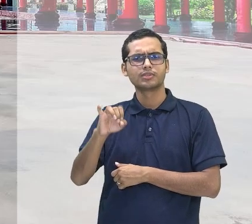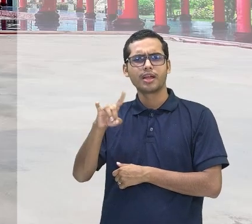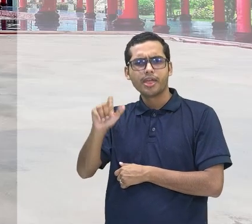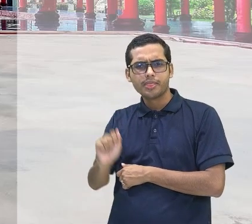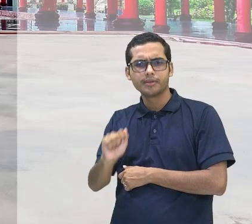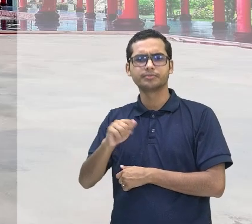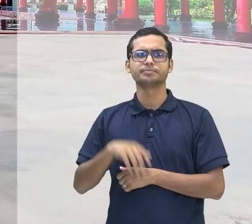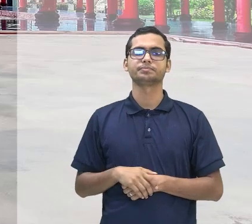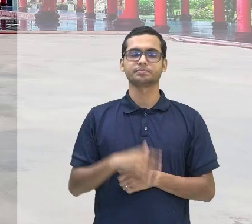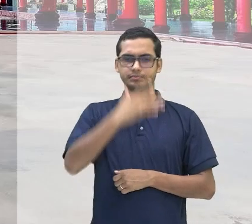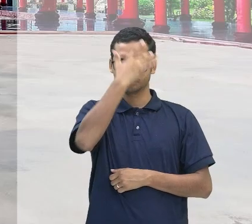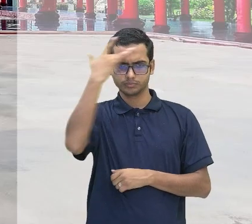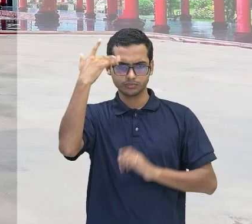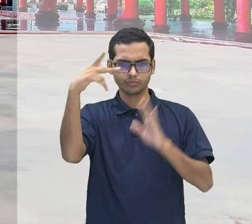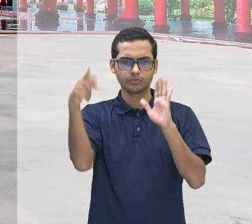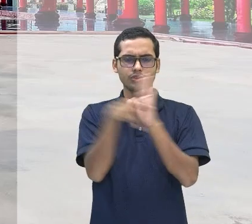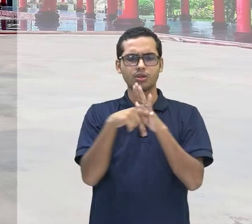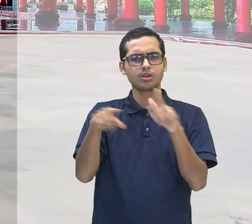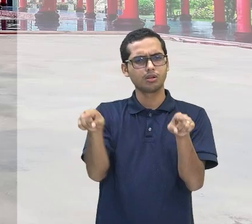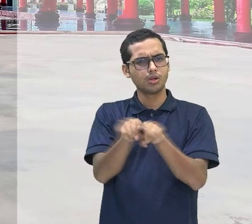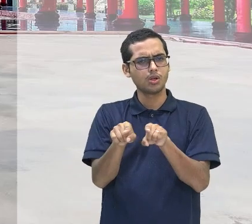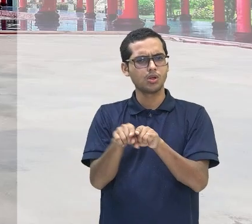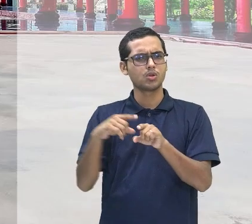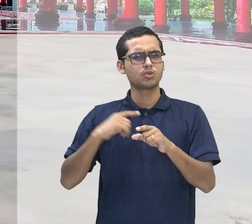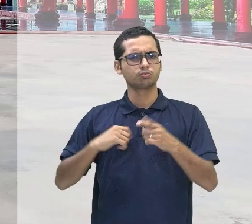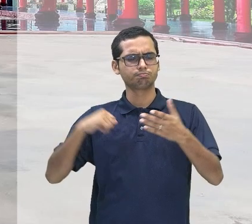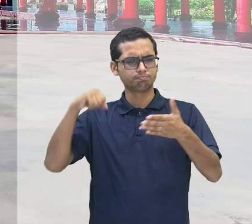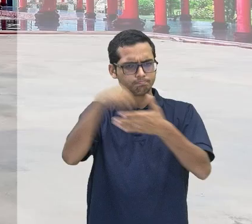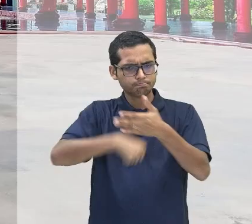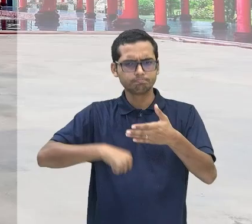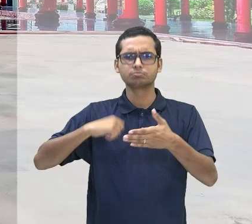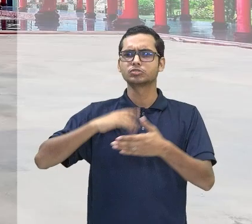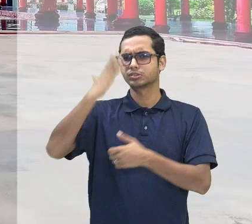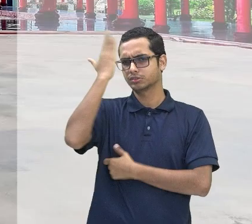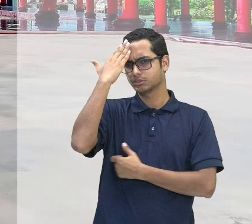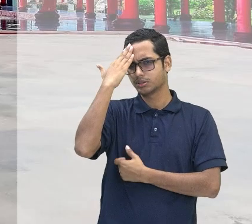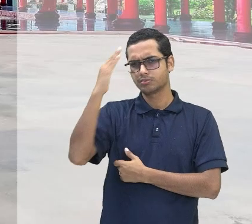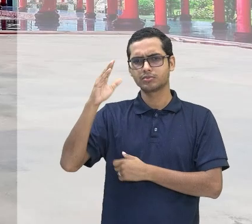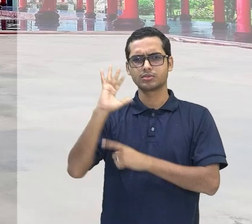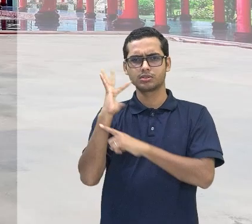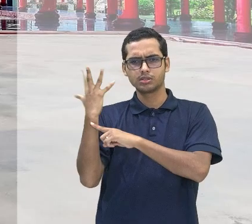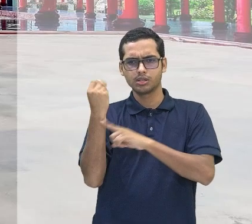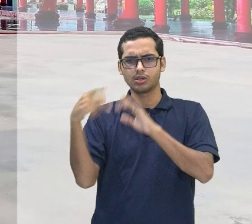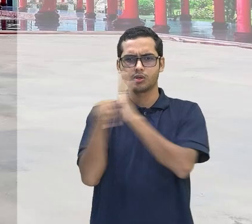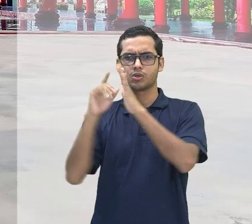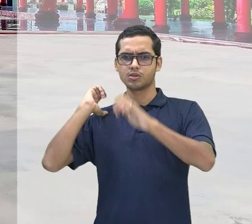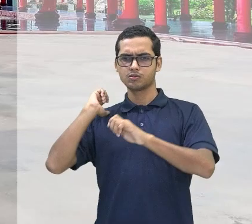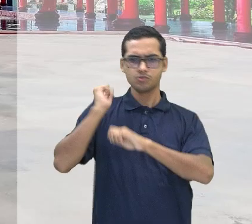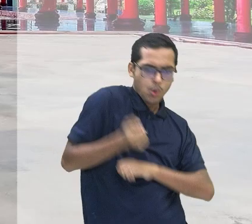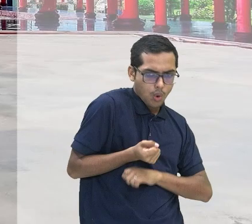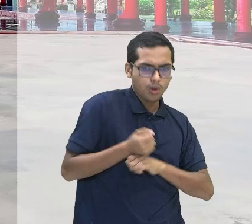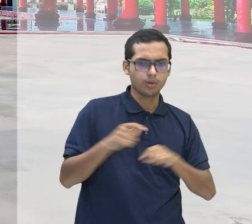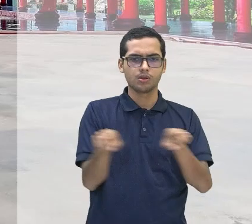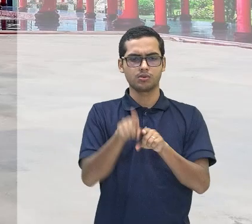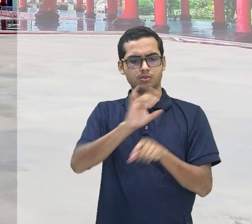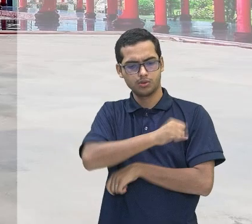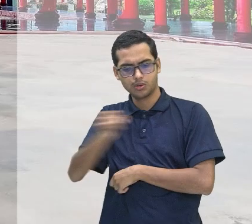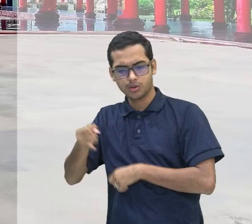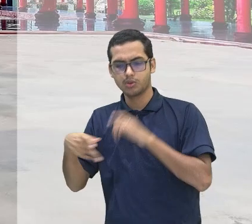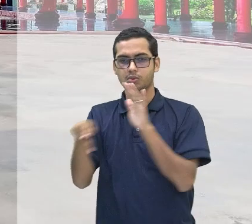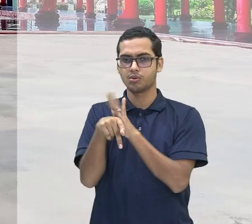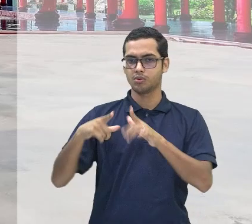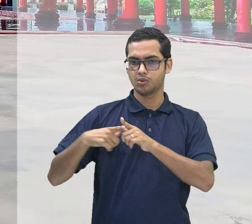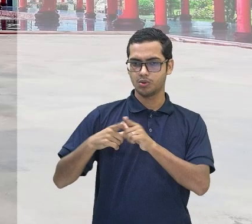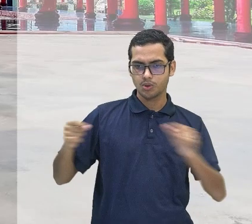um lutador, né, que dominava a arte do judô e do jiu-jitsu japonês. E aí ele